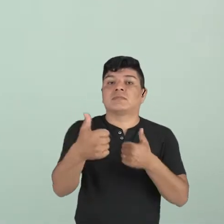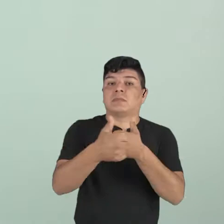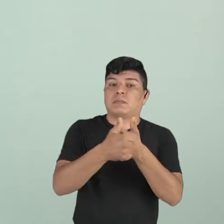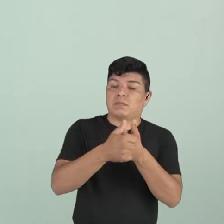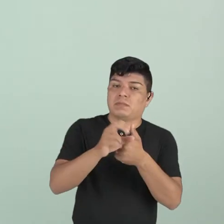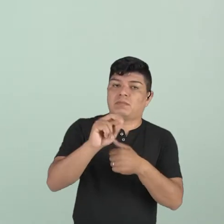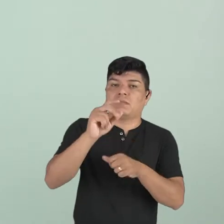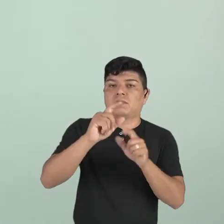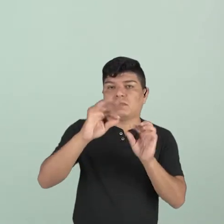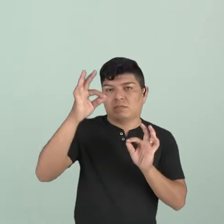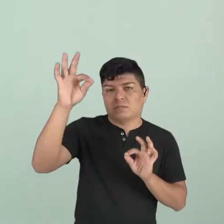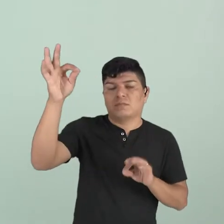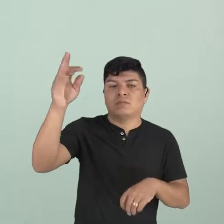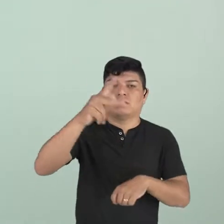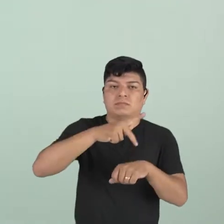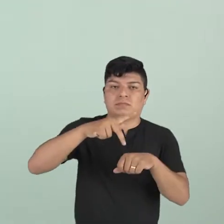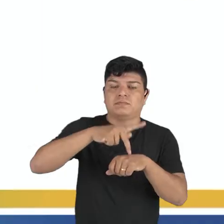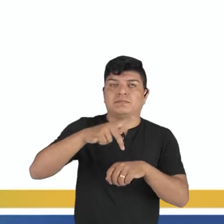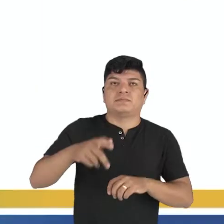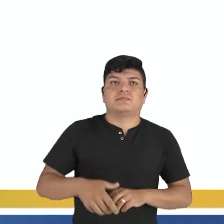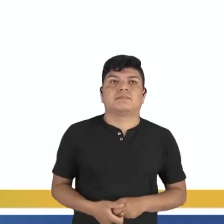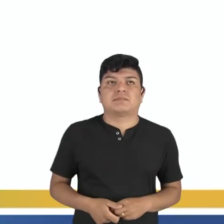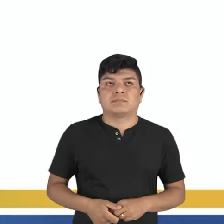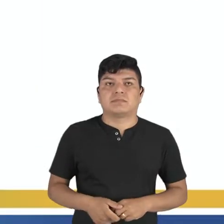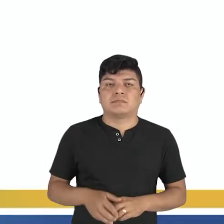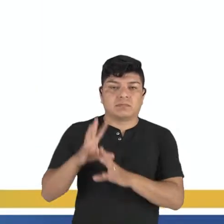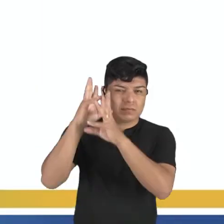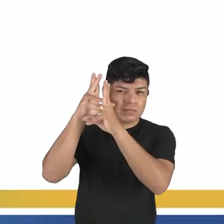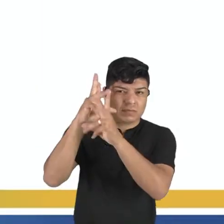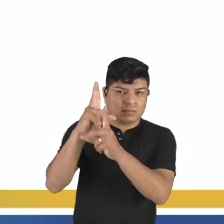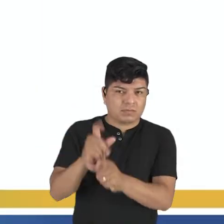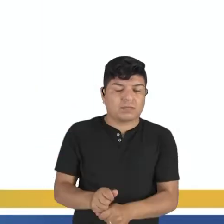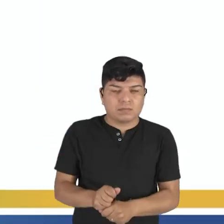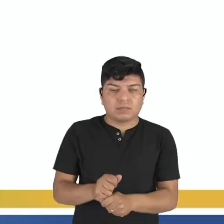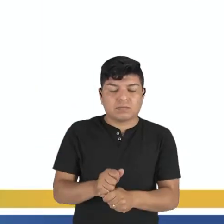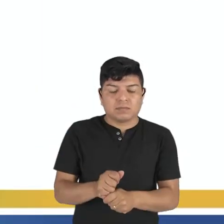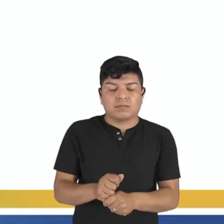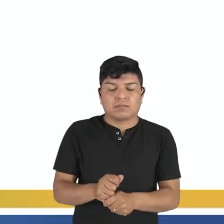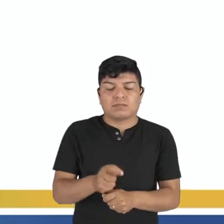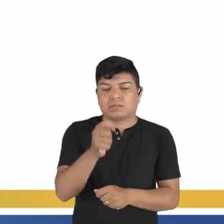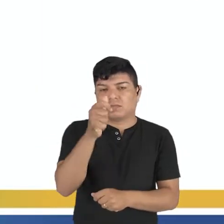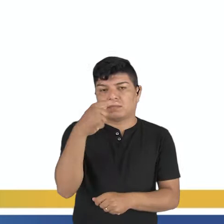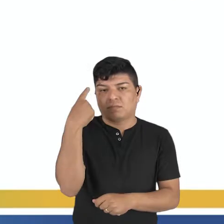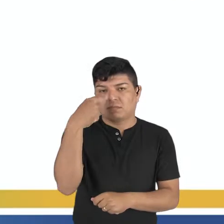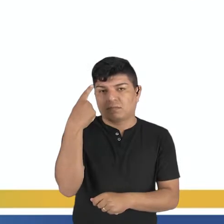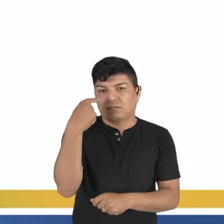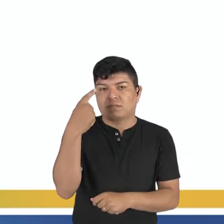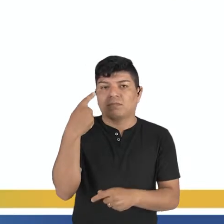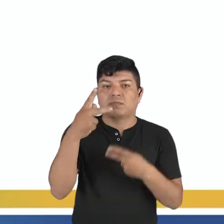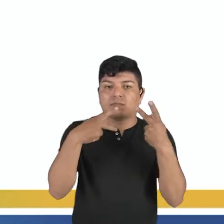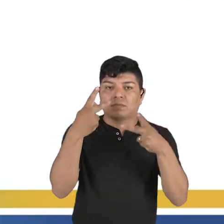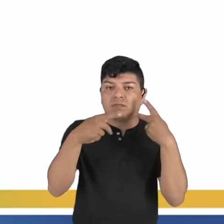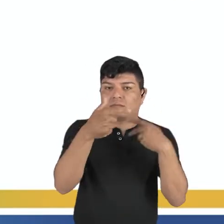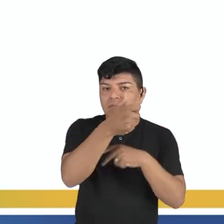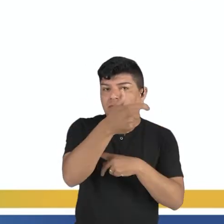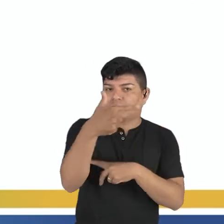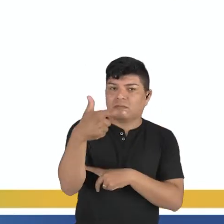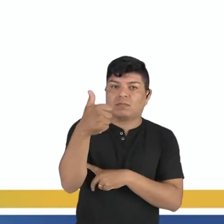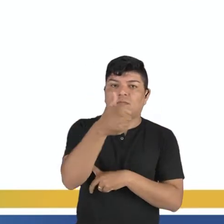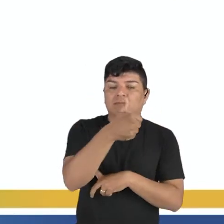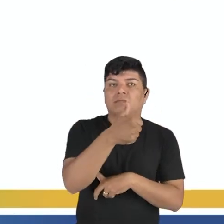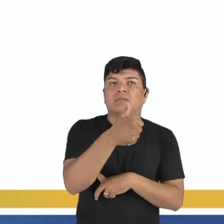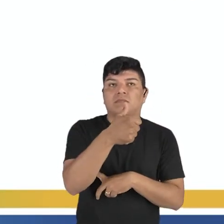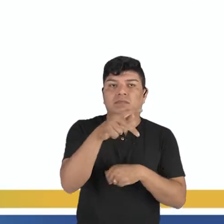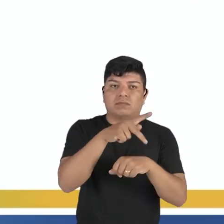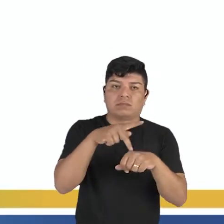a países. Então vamos lá, só para relembrar aí um pouquinho, né, da questão do espanhol. É a língua falada em 21 países distintos,